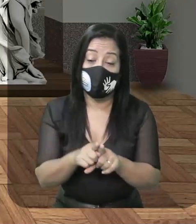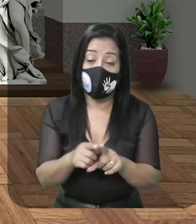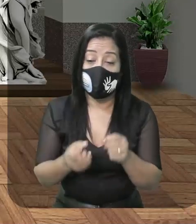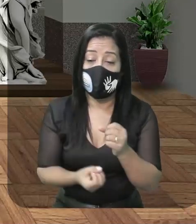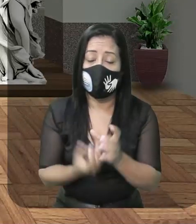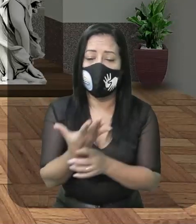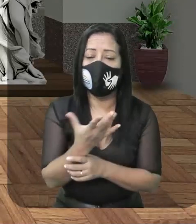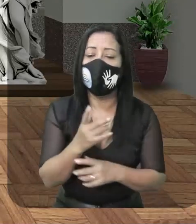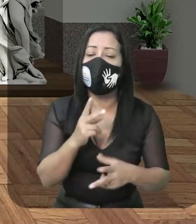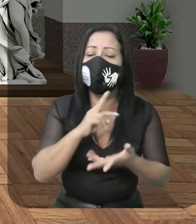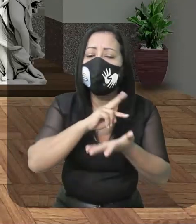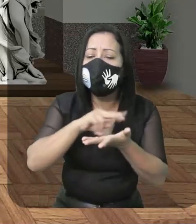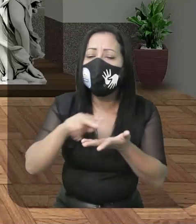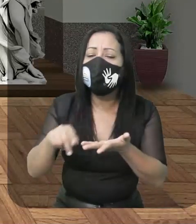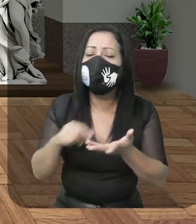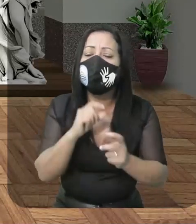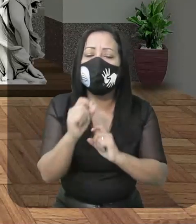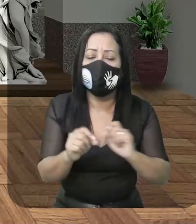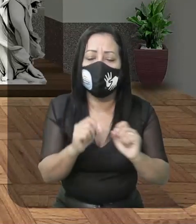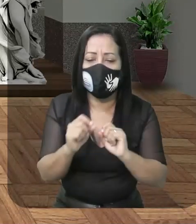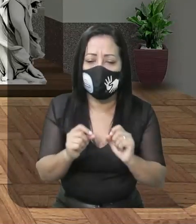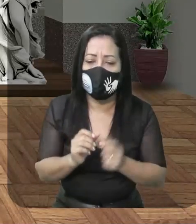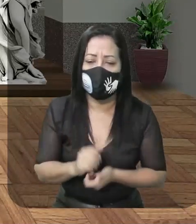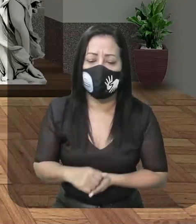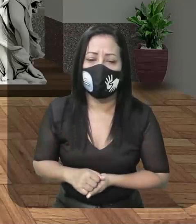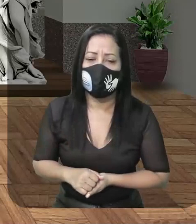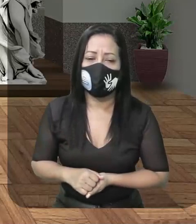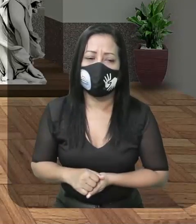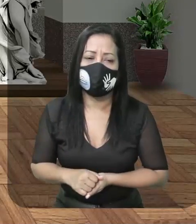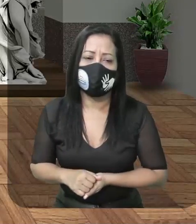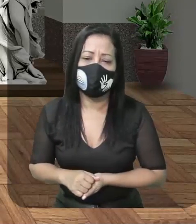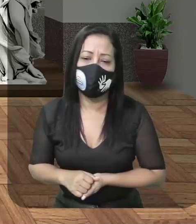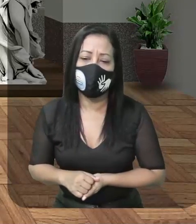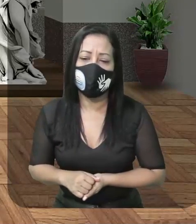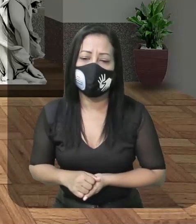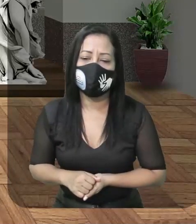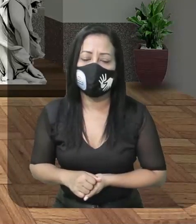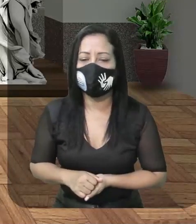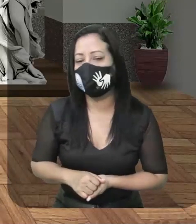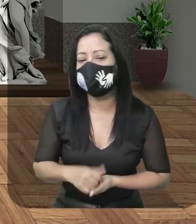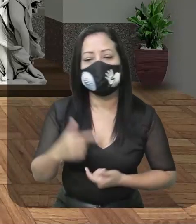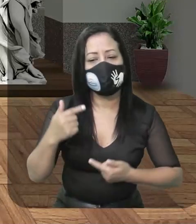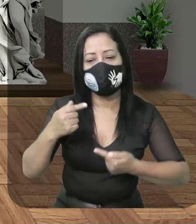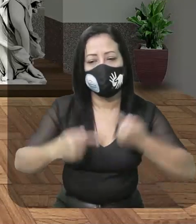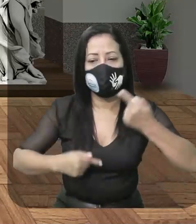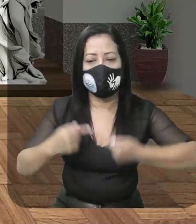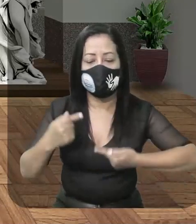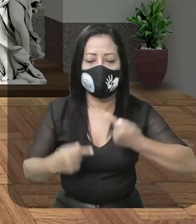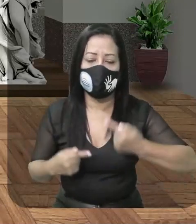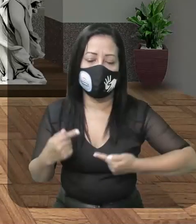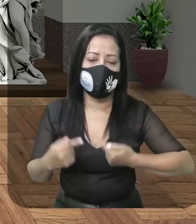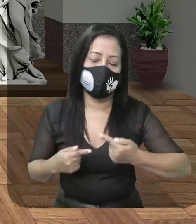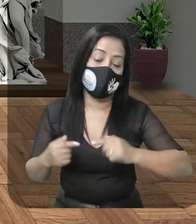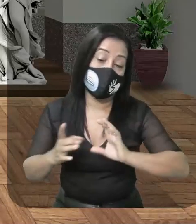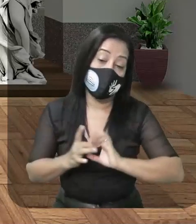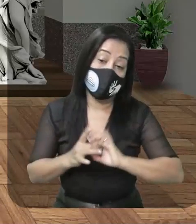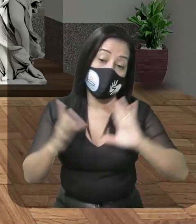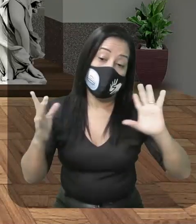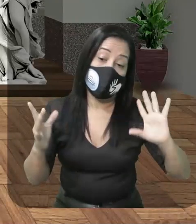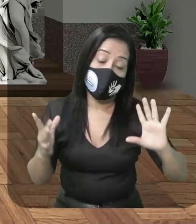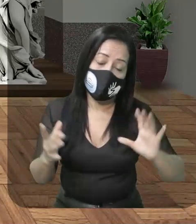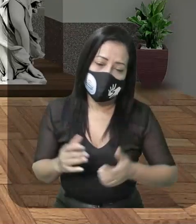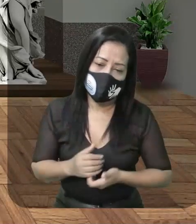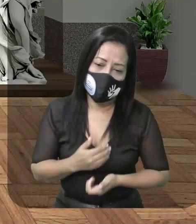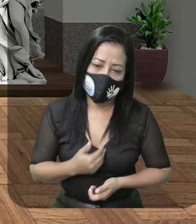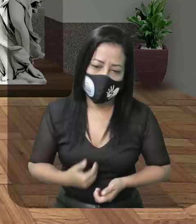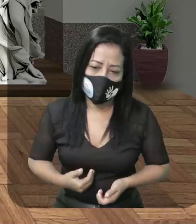característica, Atenas, com a sua política, a democracia,